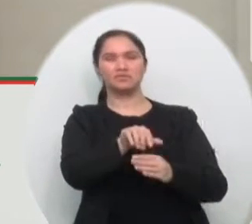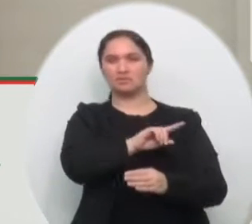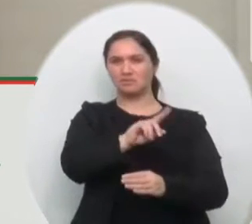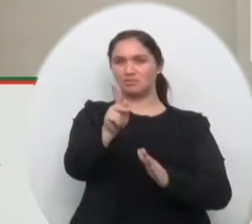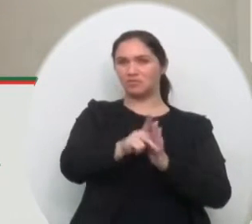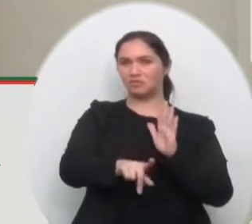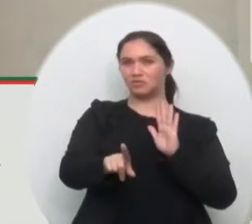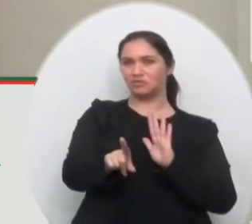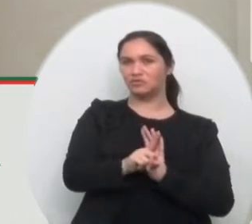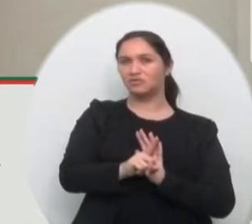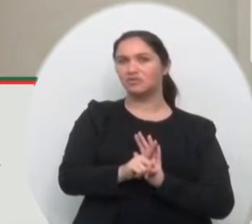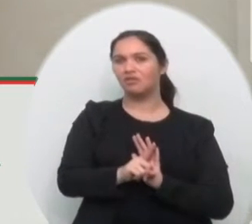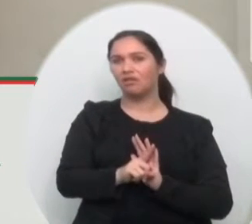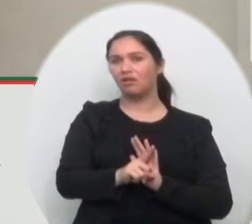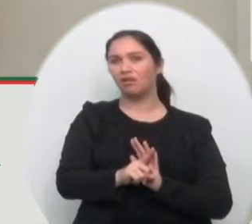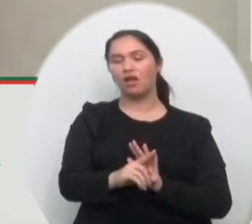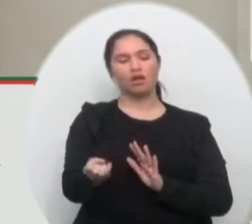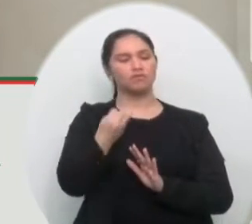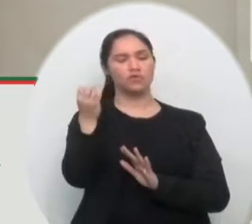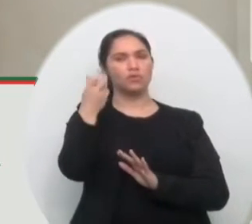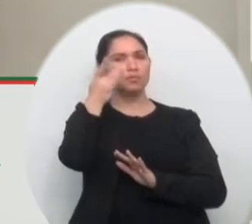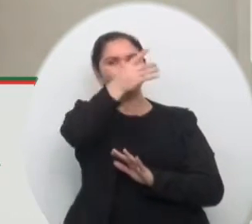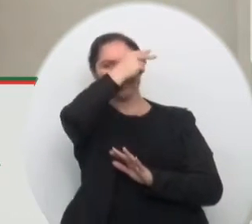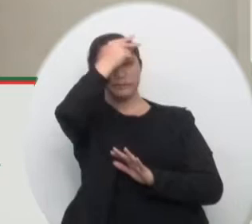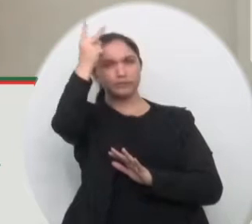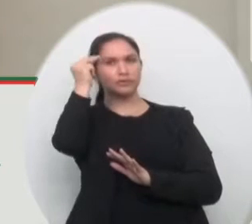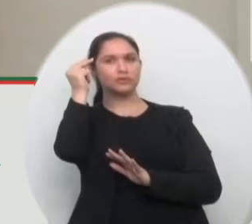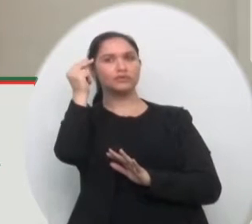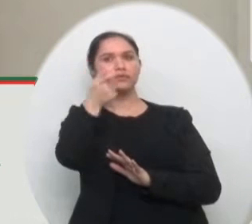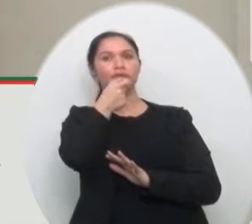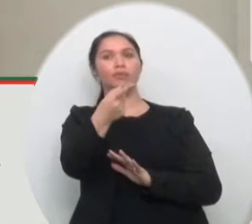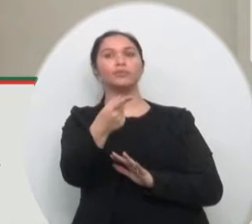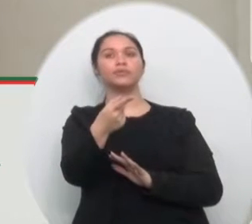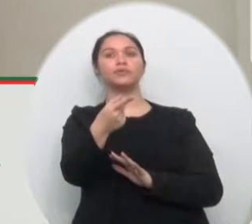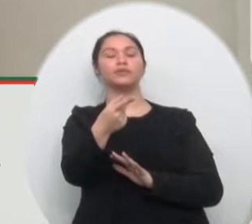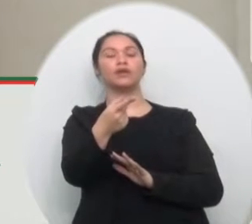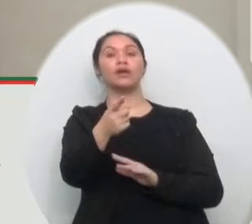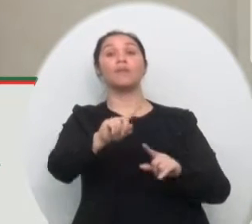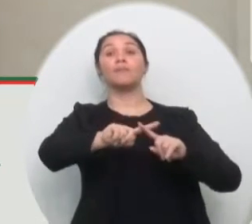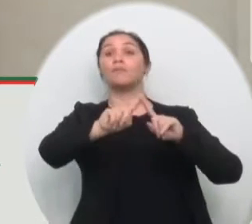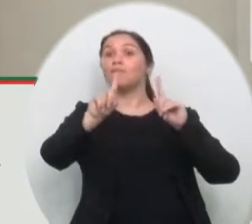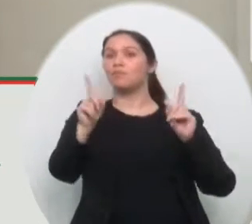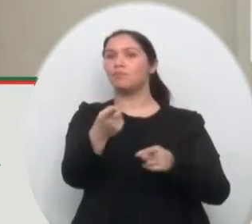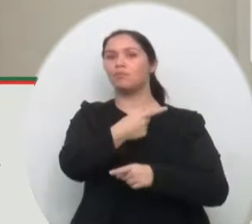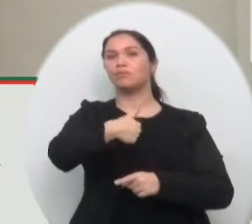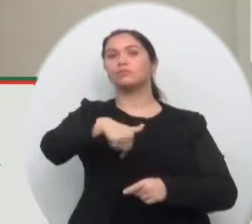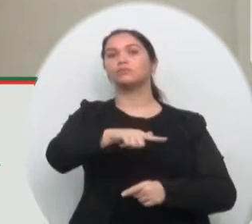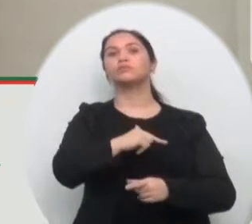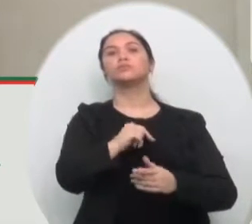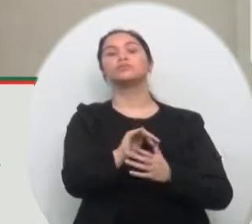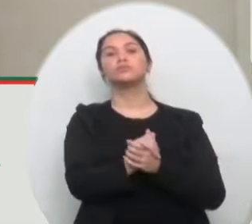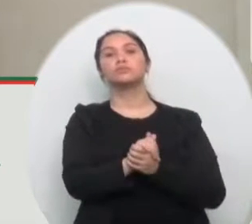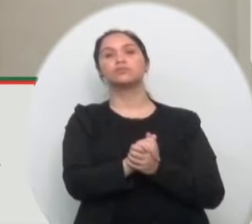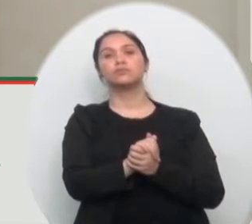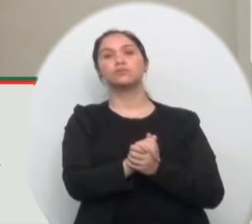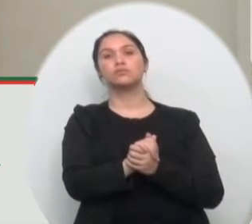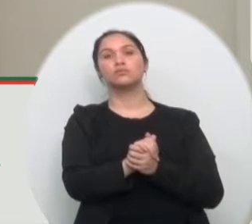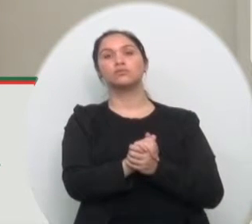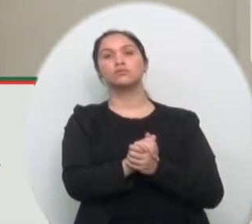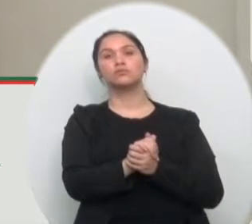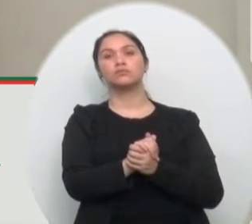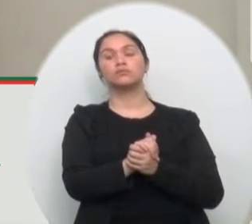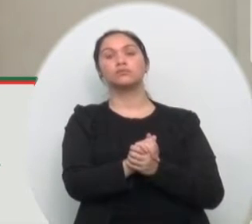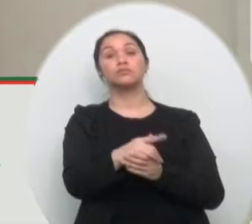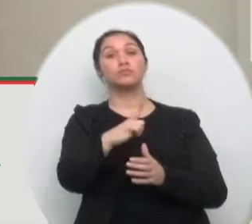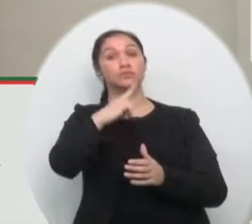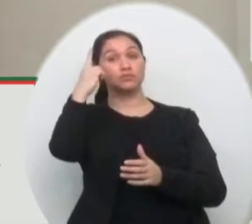vai vetar, independente se é constitucional, não é? O que vale é a relevância da